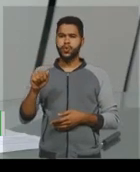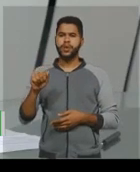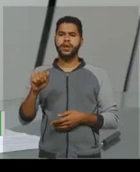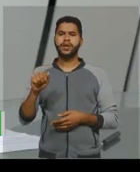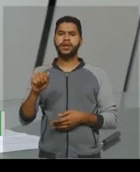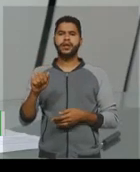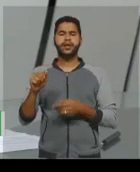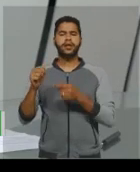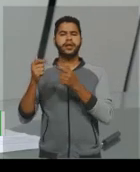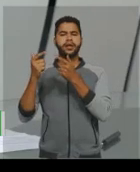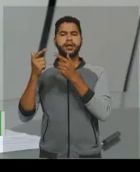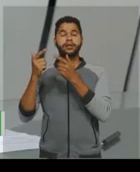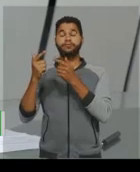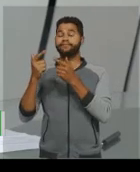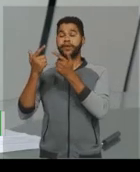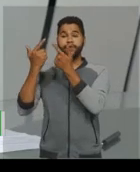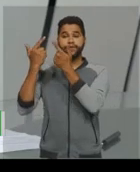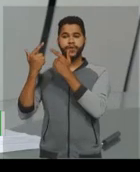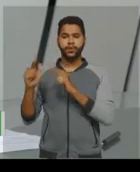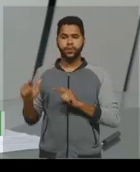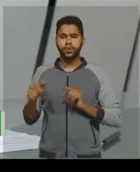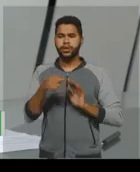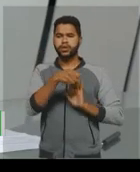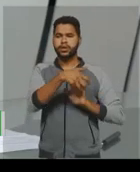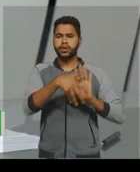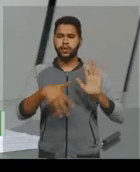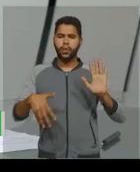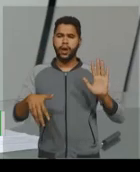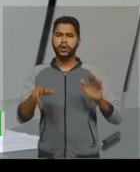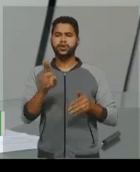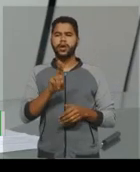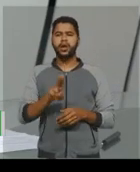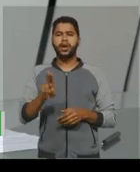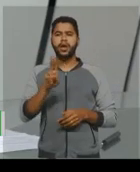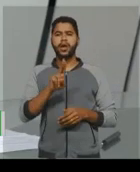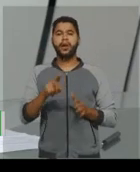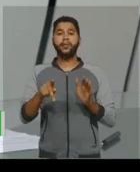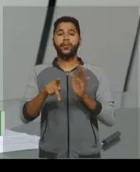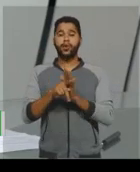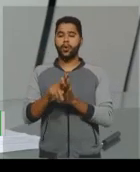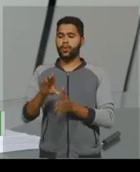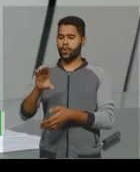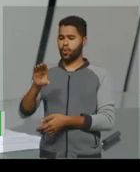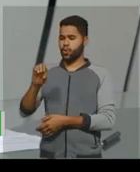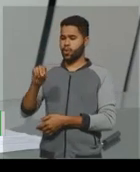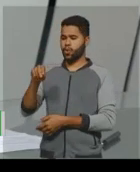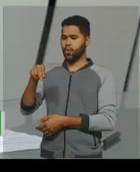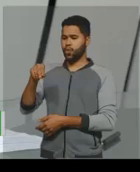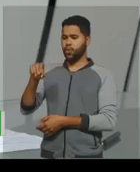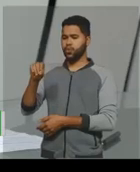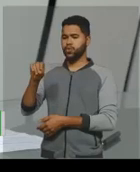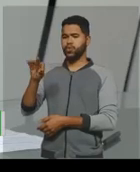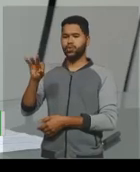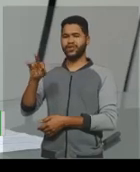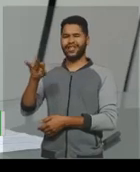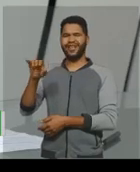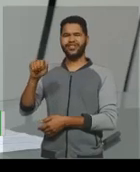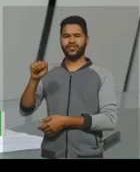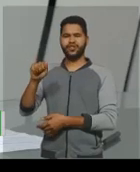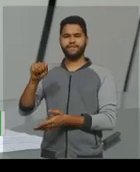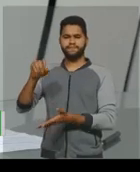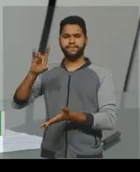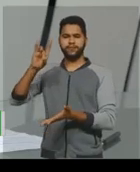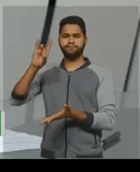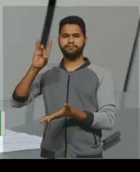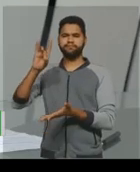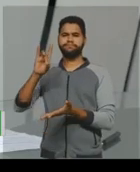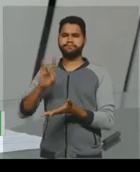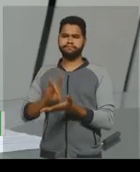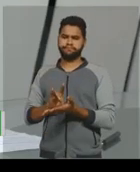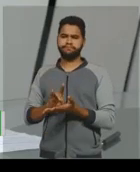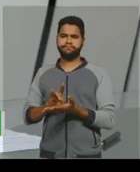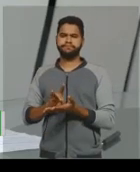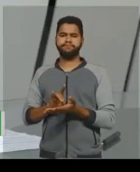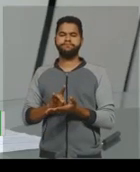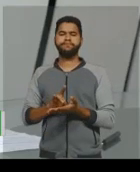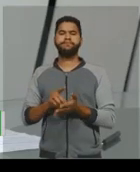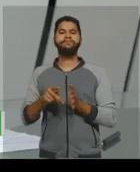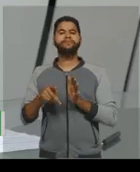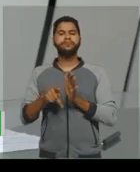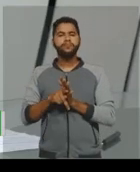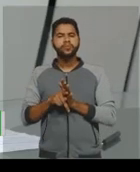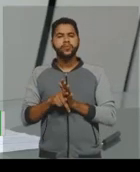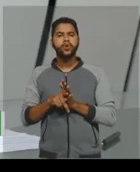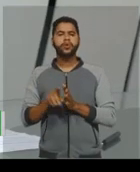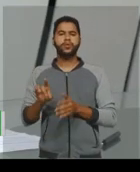é usada numa linguagem conotativa. A linguagem conotativa é aquela